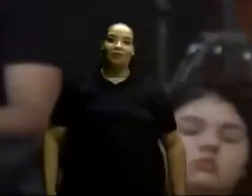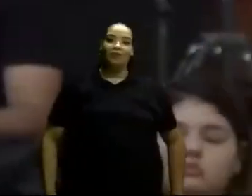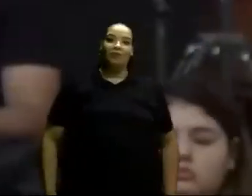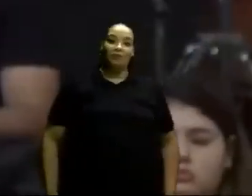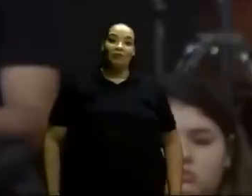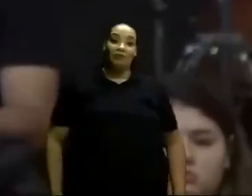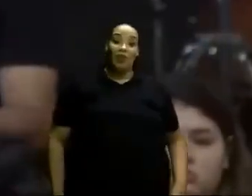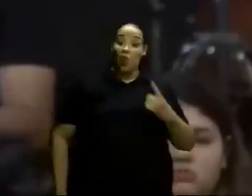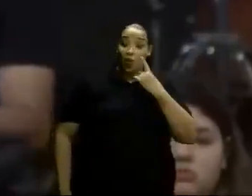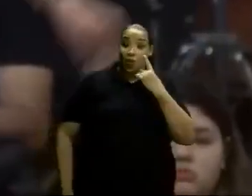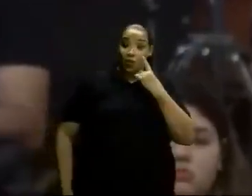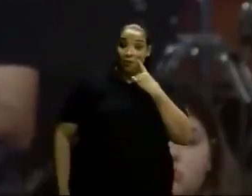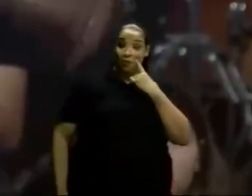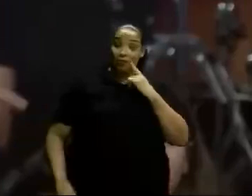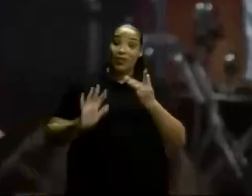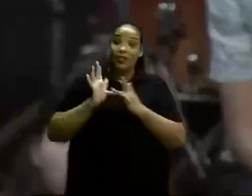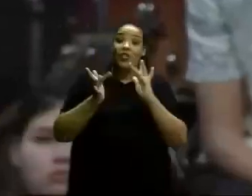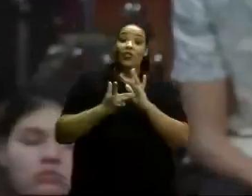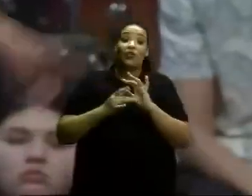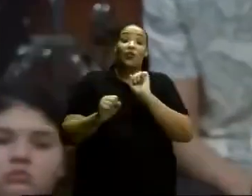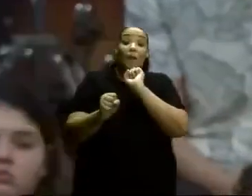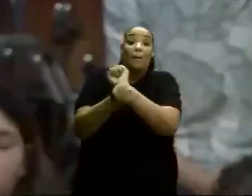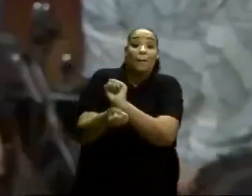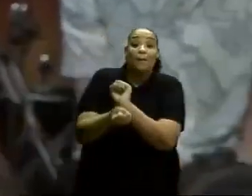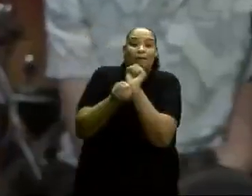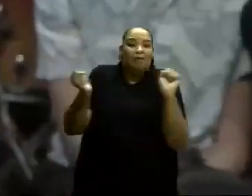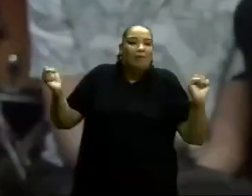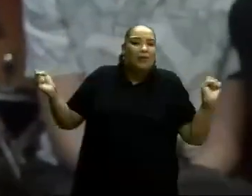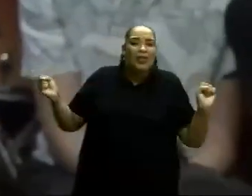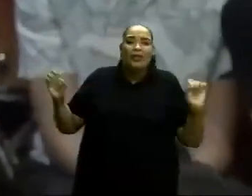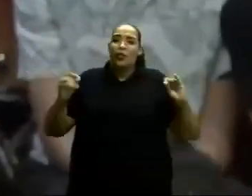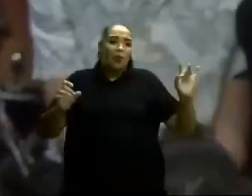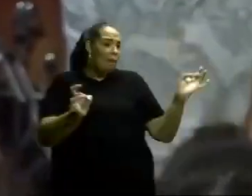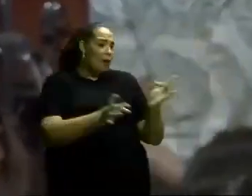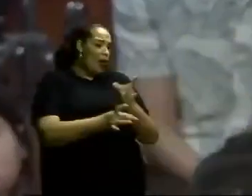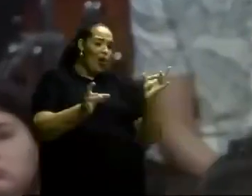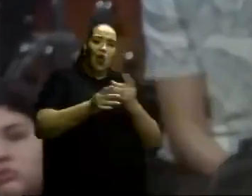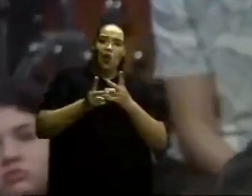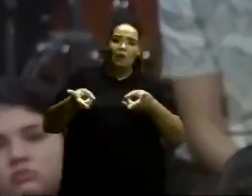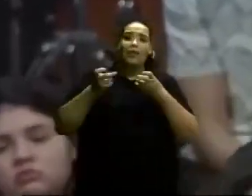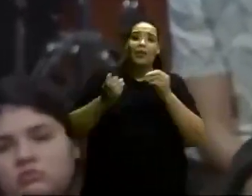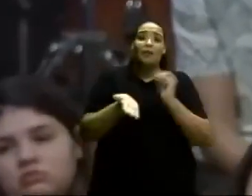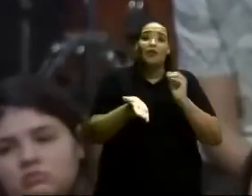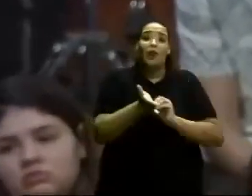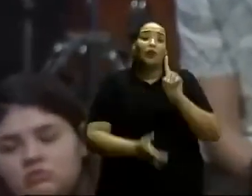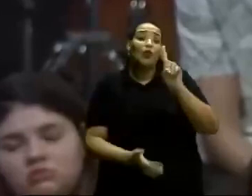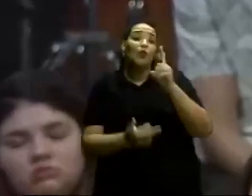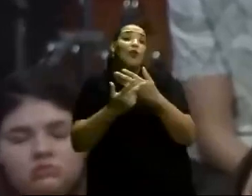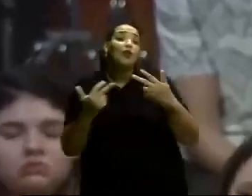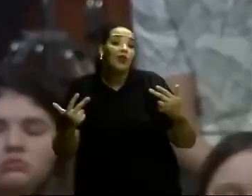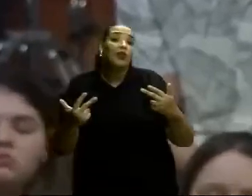Olha isso. Jesus está preso e ele vê que tudo já está consumado. Então ele percebe que só falta uma coisa.